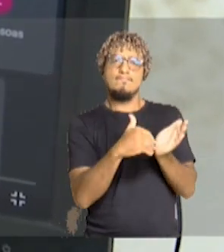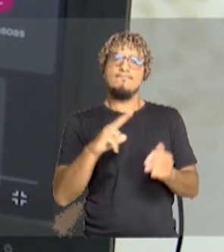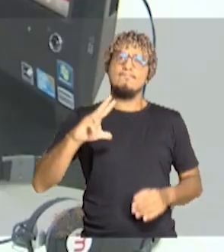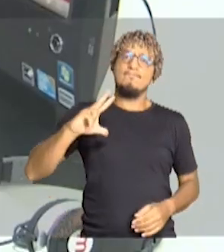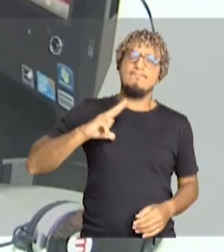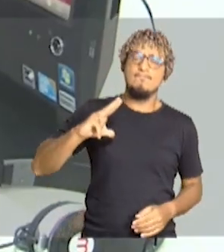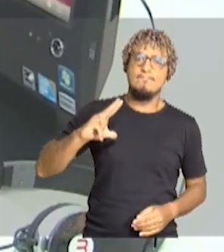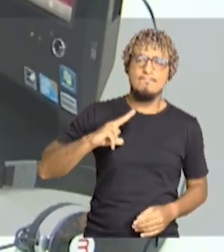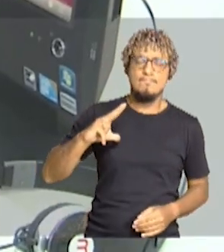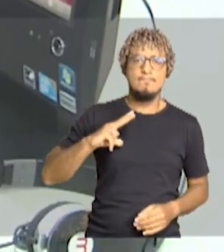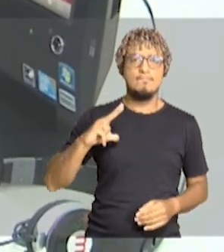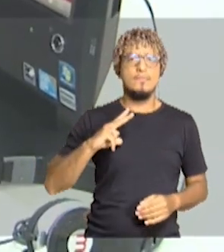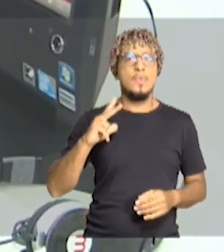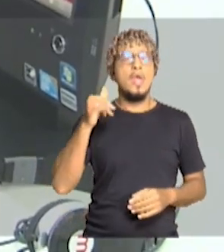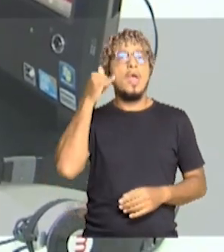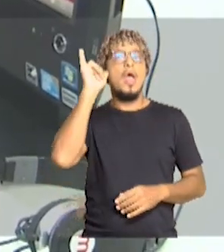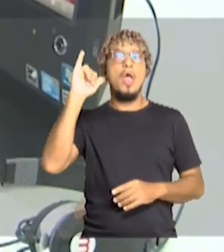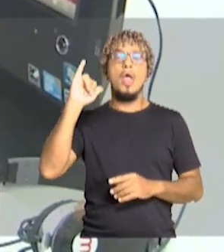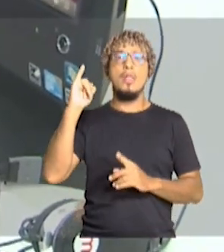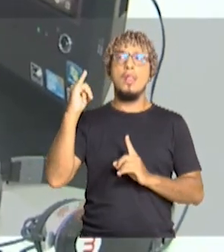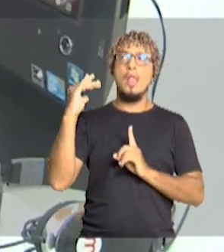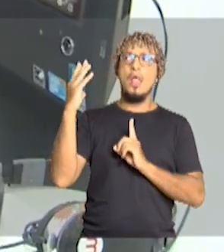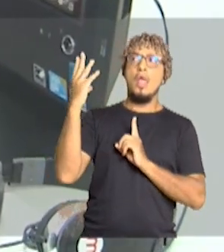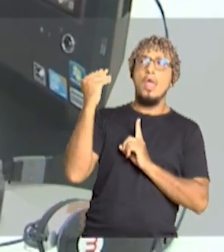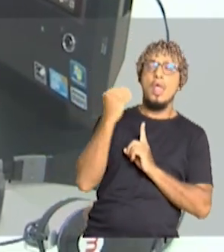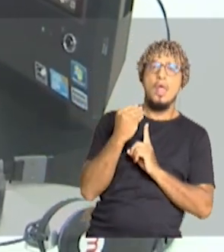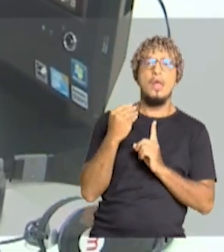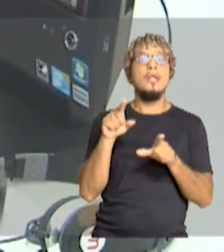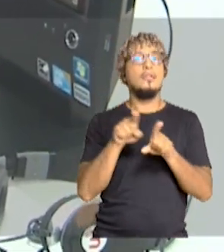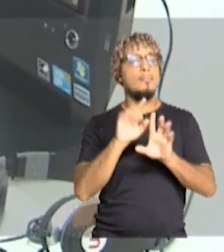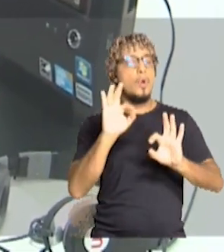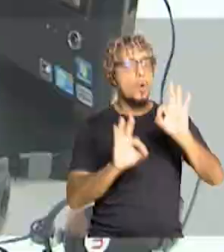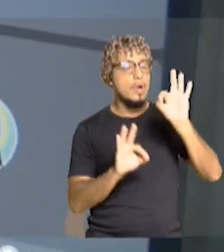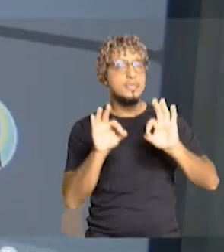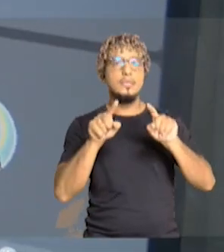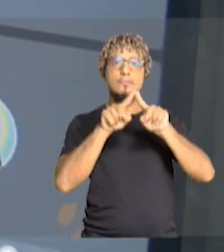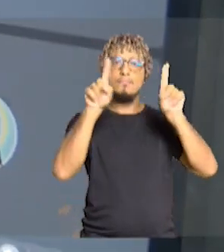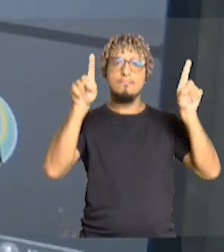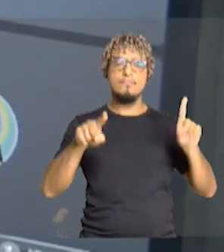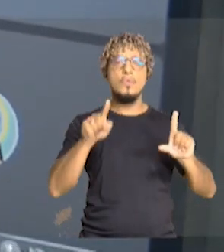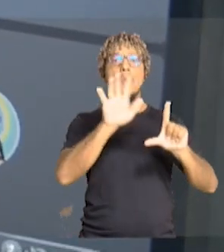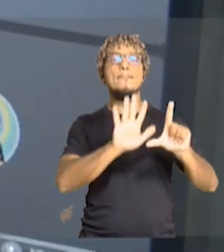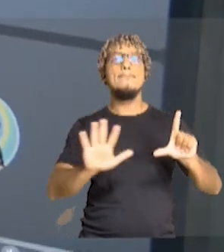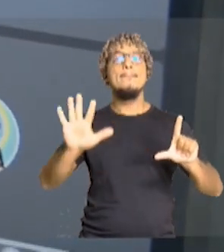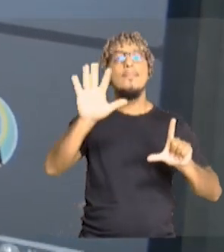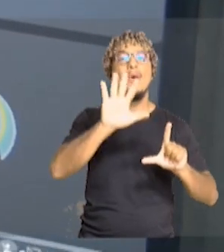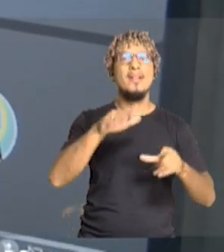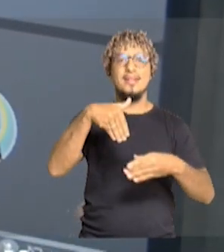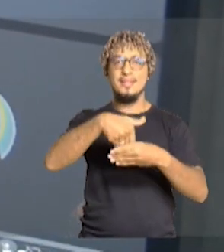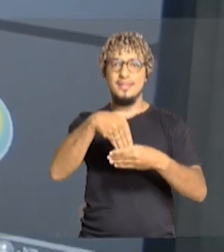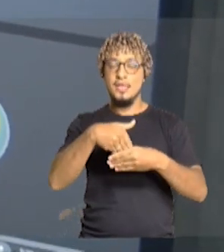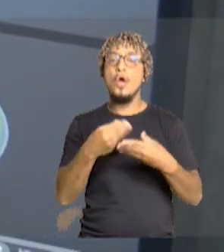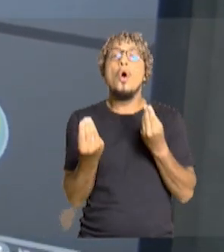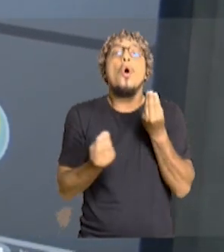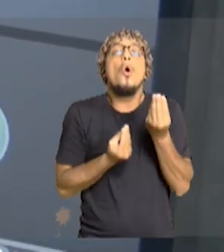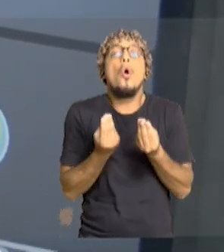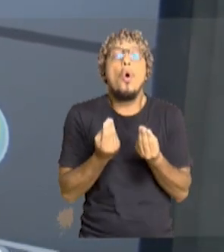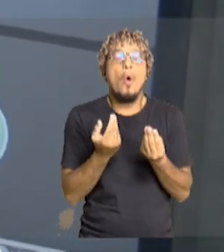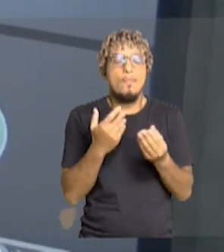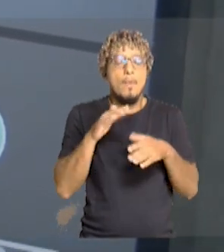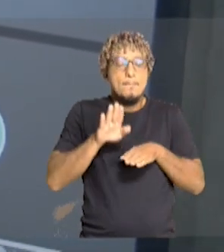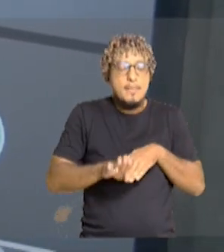integridade antiquação como tal organizado Portal da eleição também foi mostrado como votar